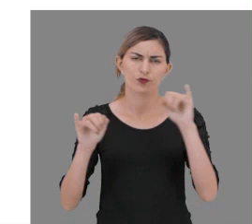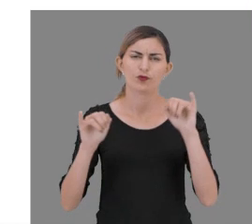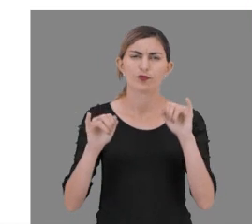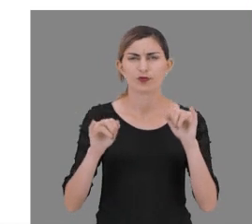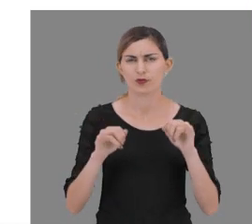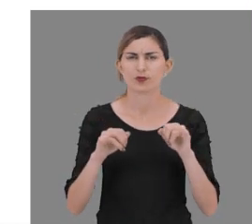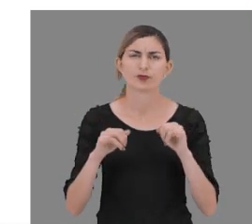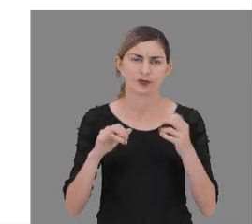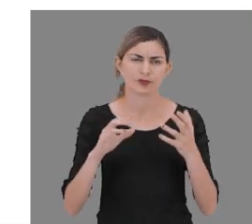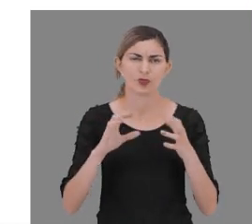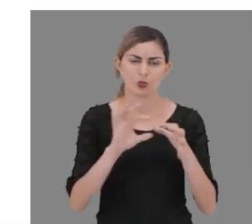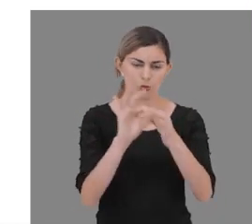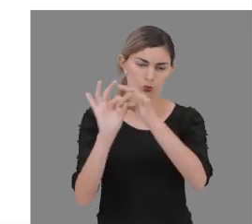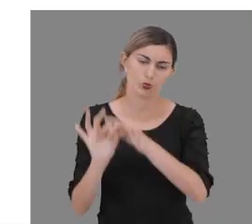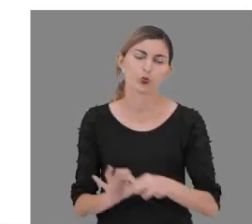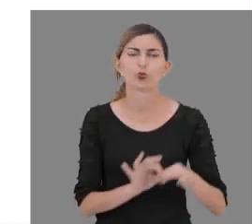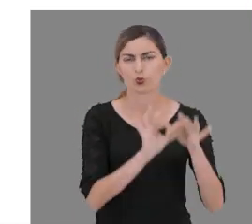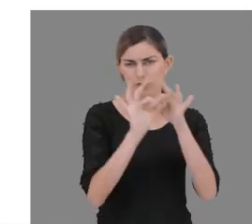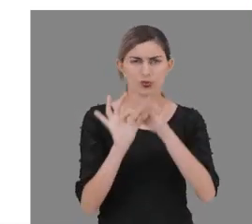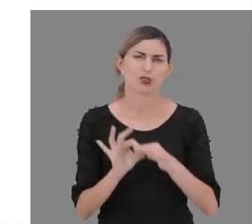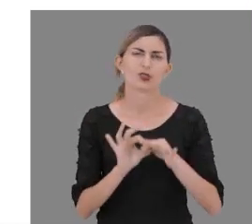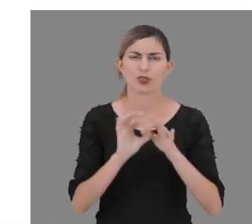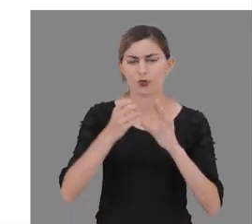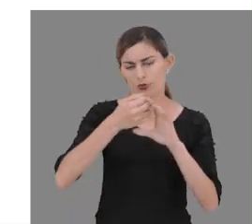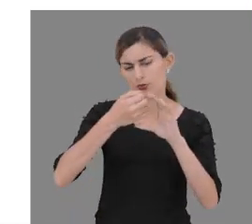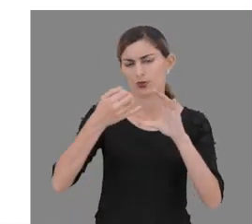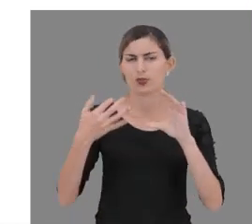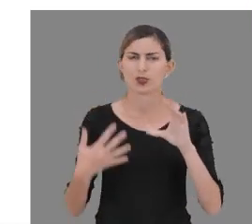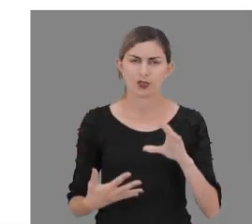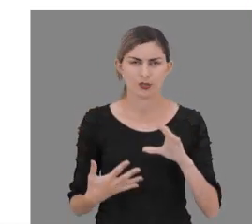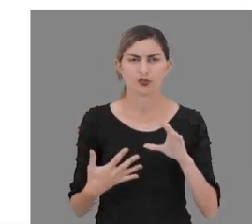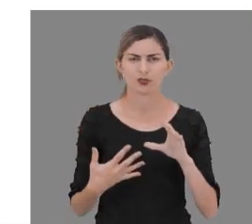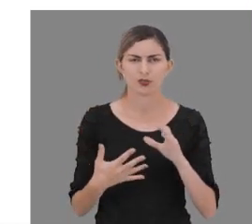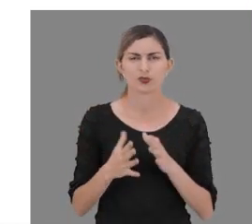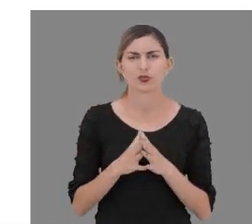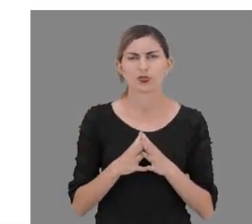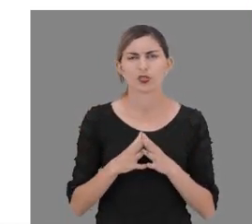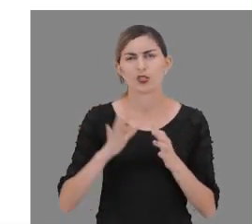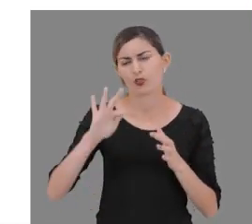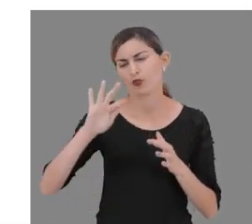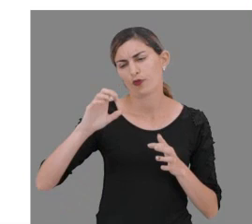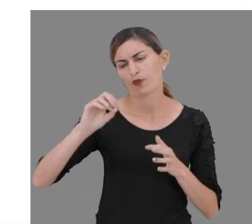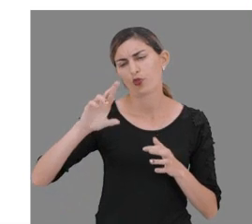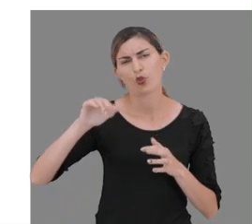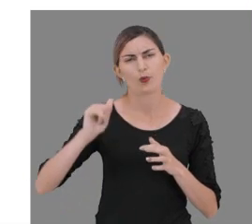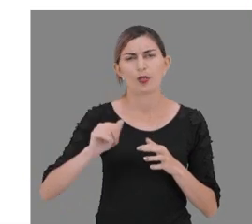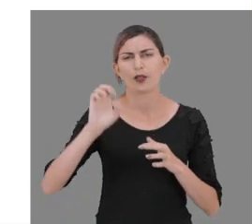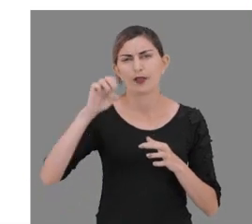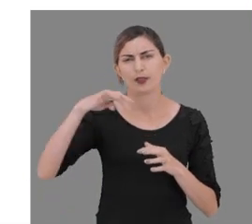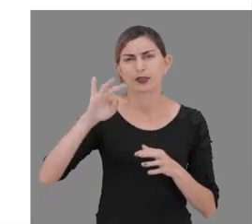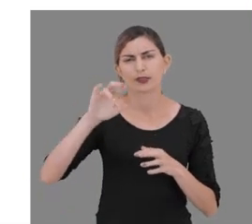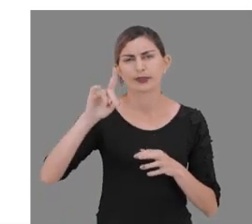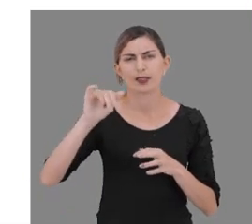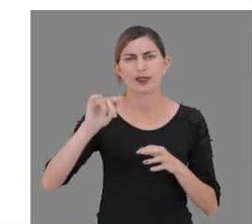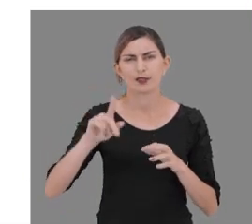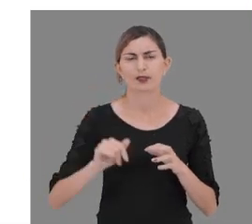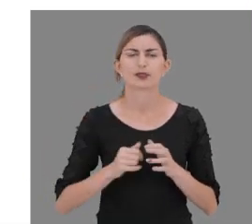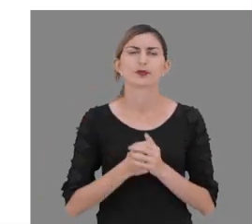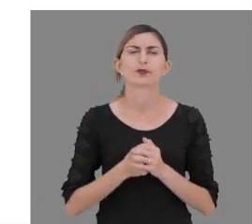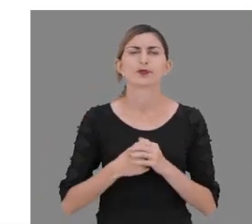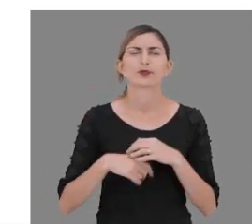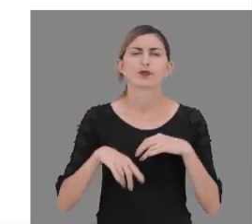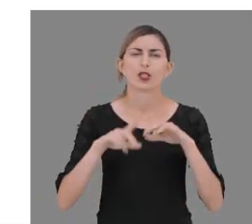podem formar, nesse caso, a união dessas características, elas podem formar uma